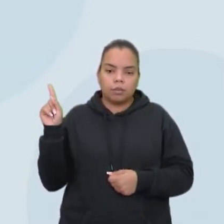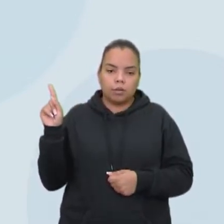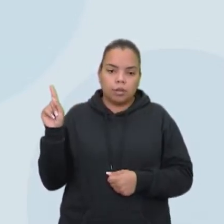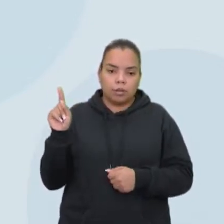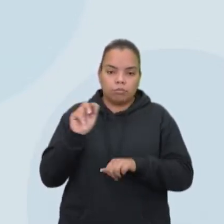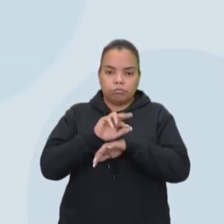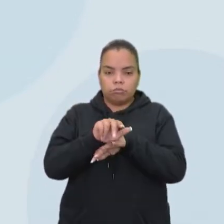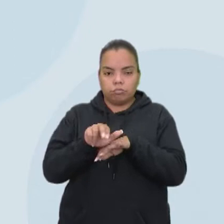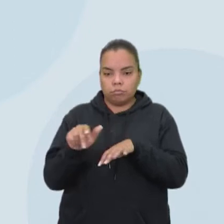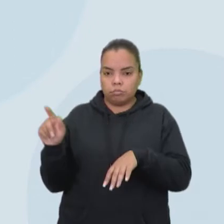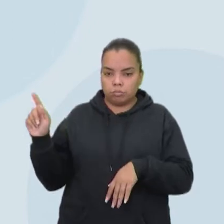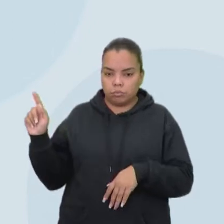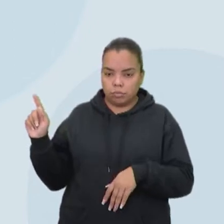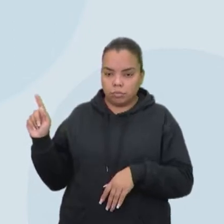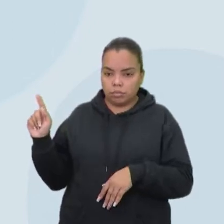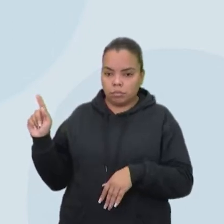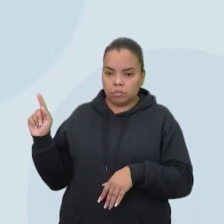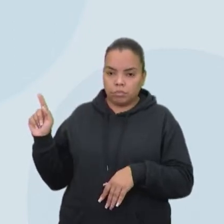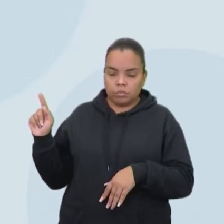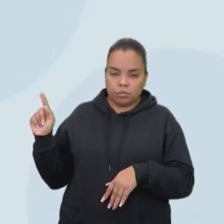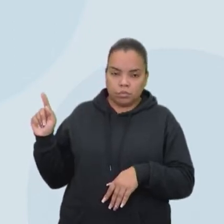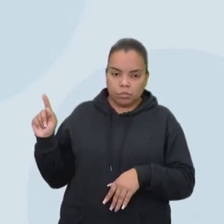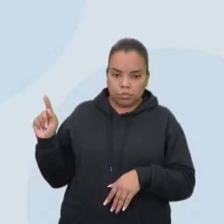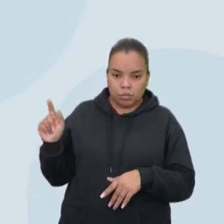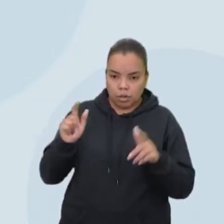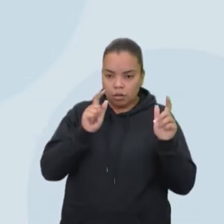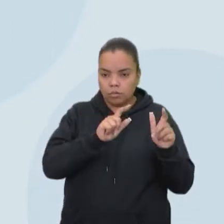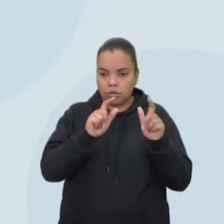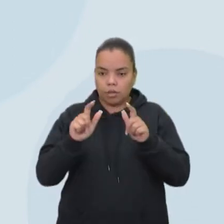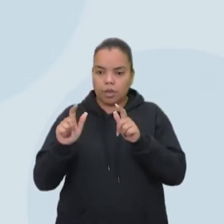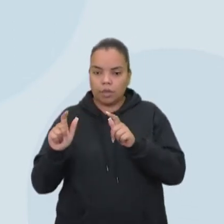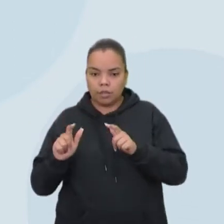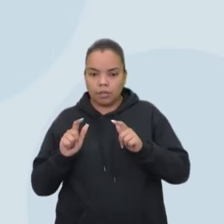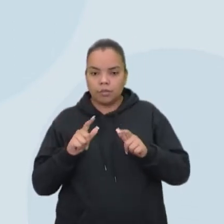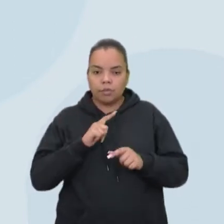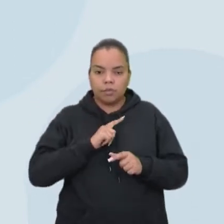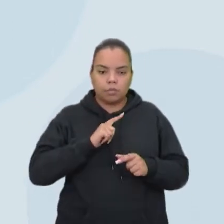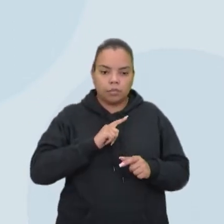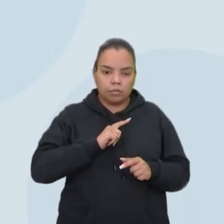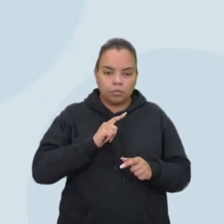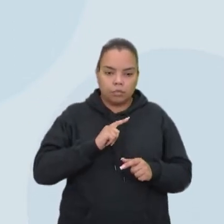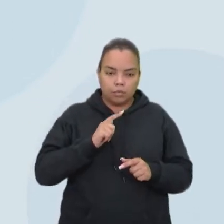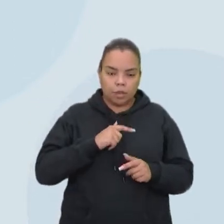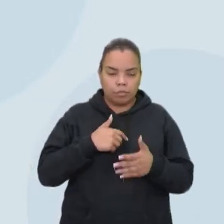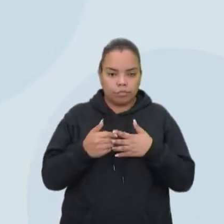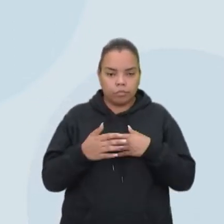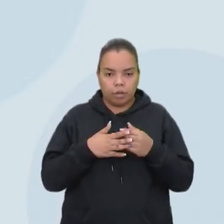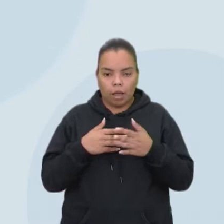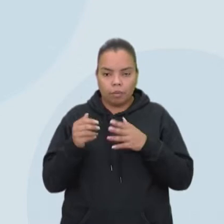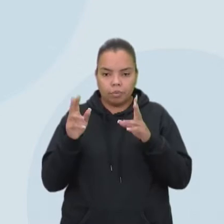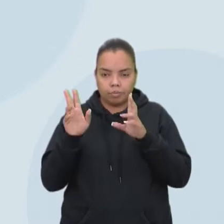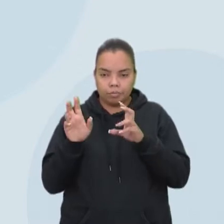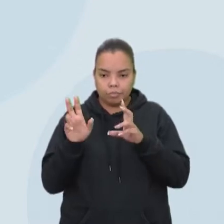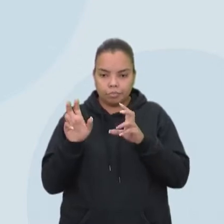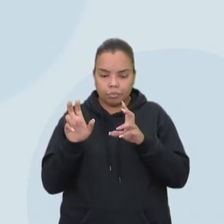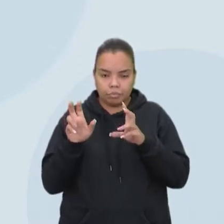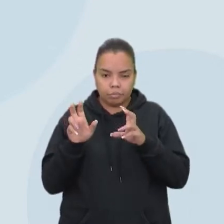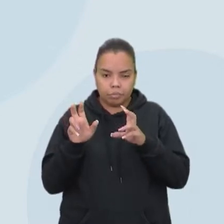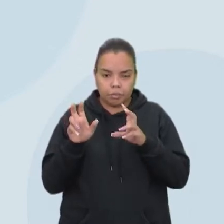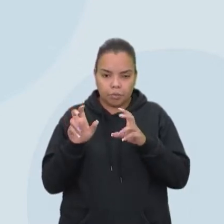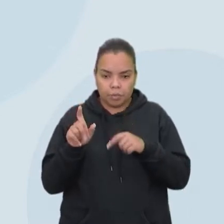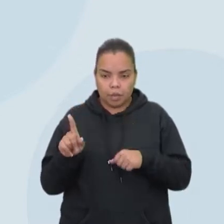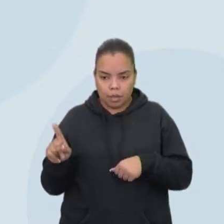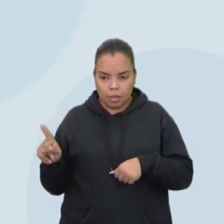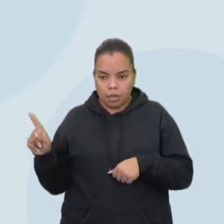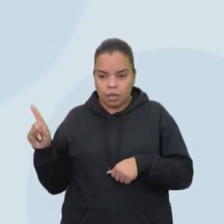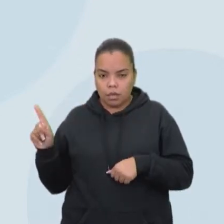são os locais onde você pode acessar, que tem os assuntos diversos, né, e tal. Esse aí é um blog do Museu da Pessoa,